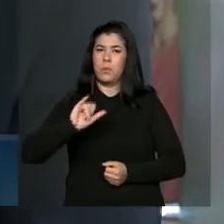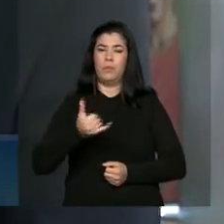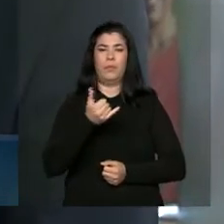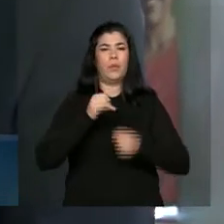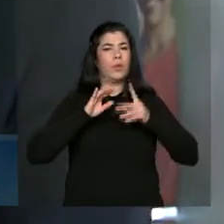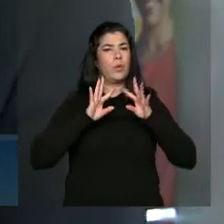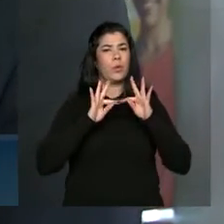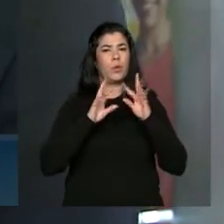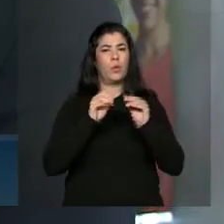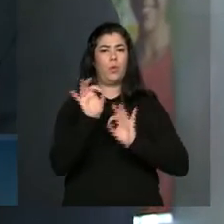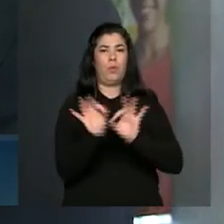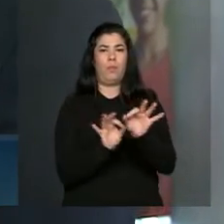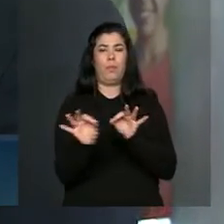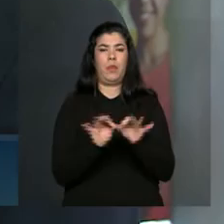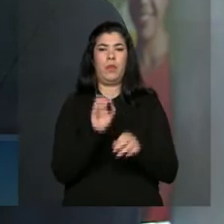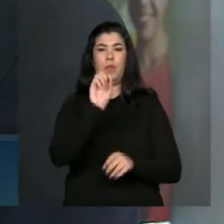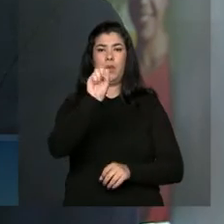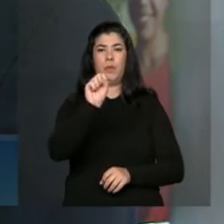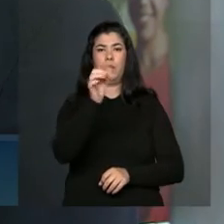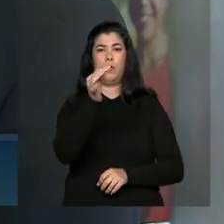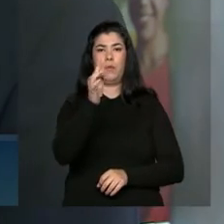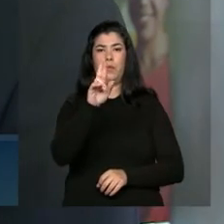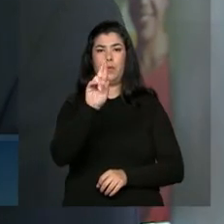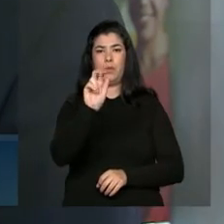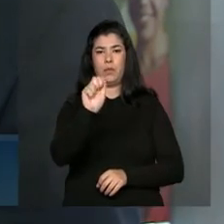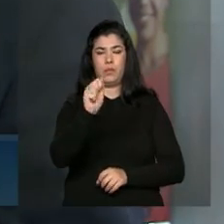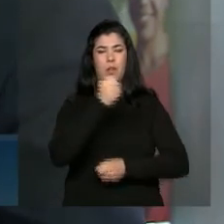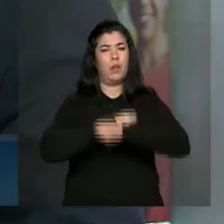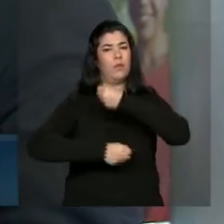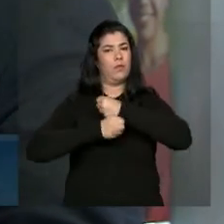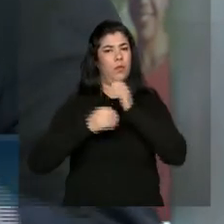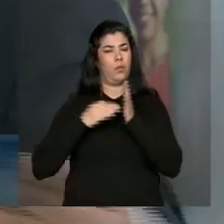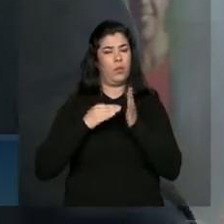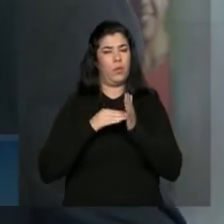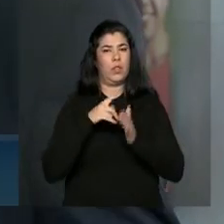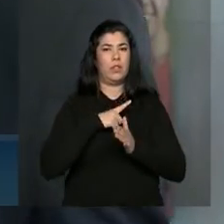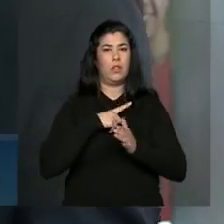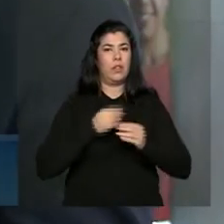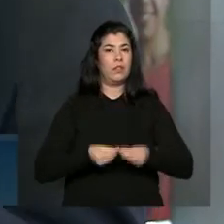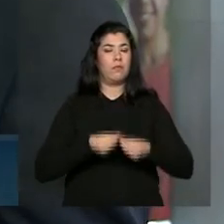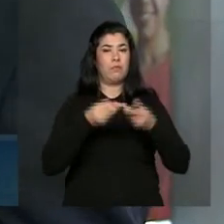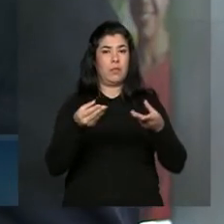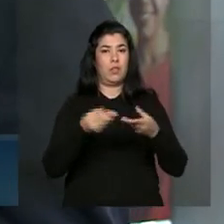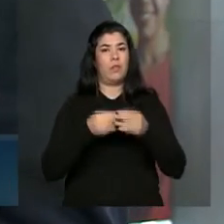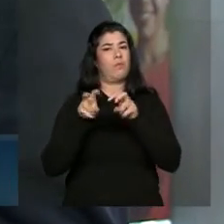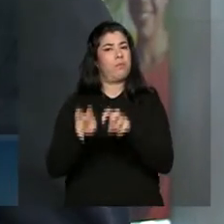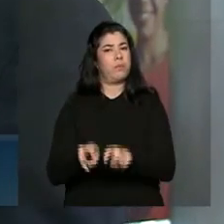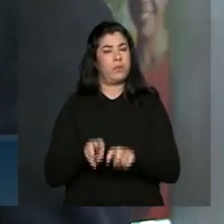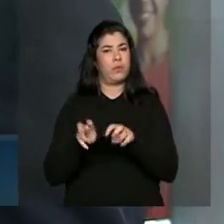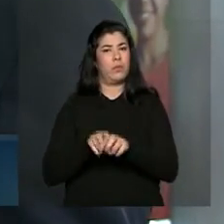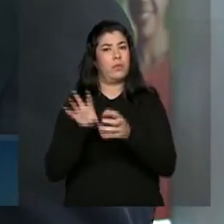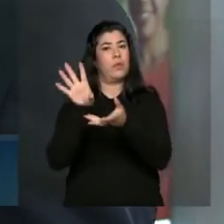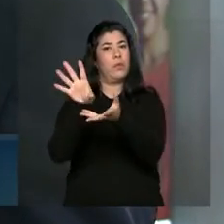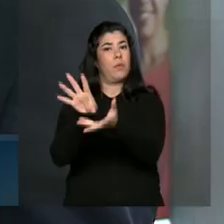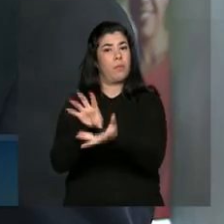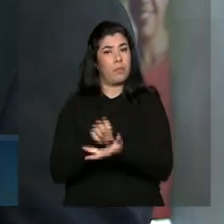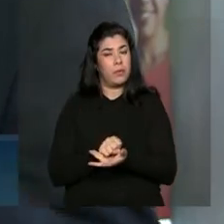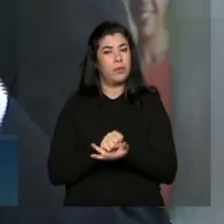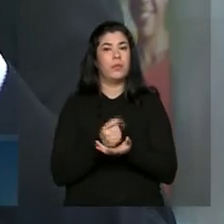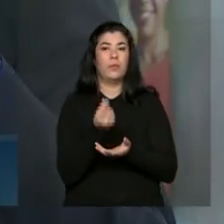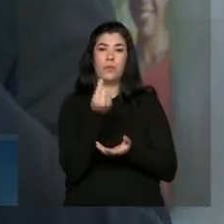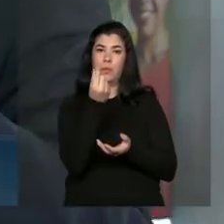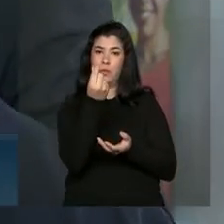Todo o plano safra do ano passado, colocado à disposição, basicamente, os agricultores tomaram esses